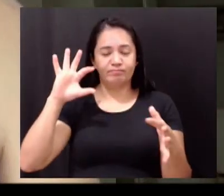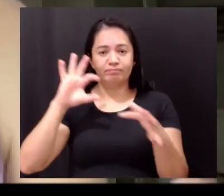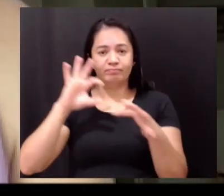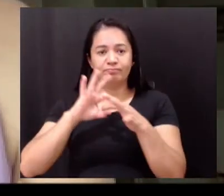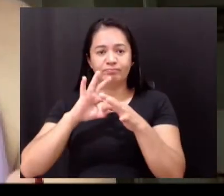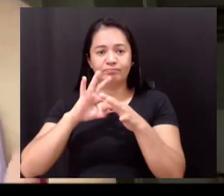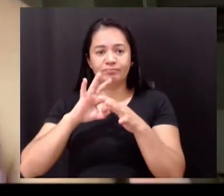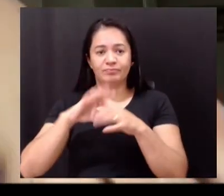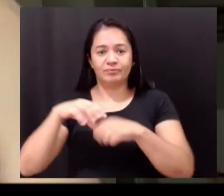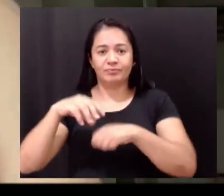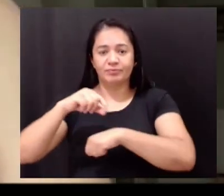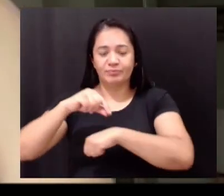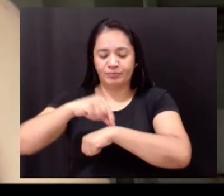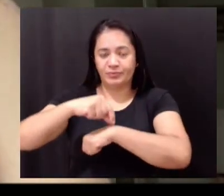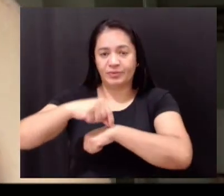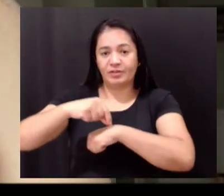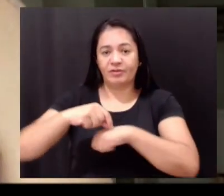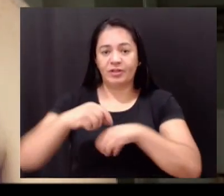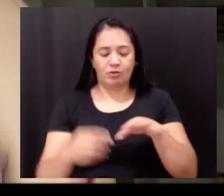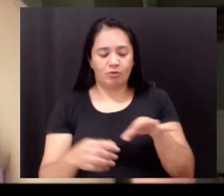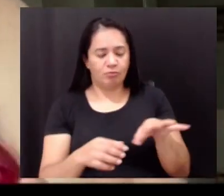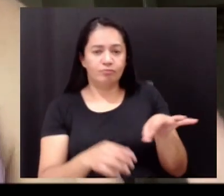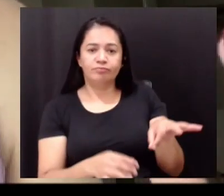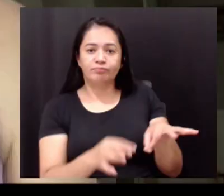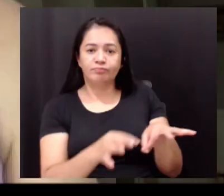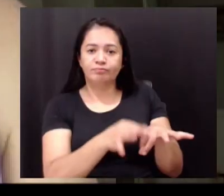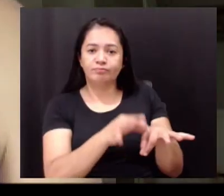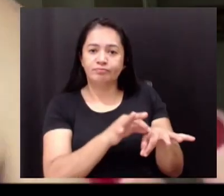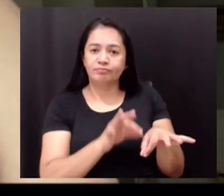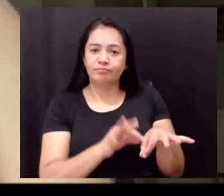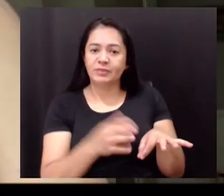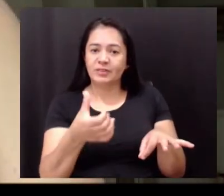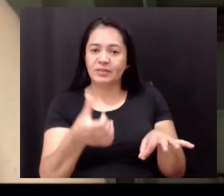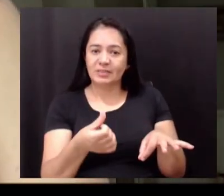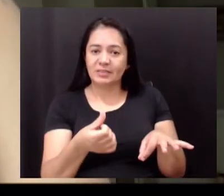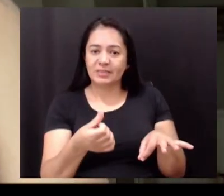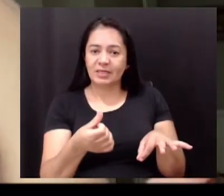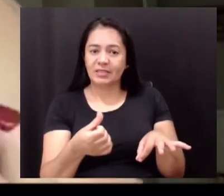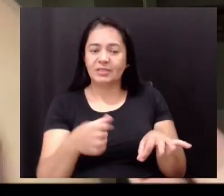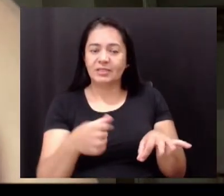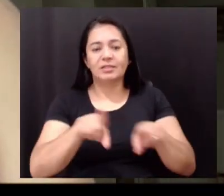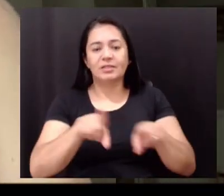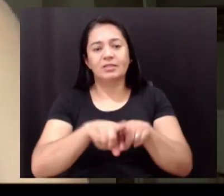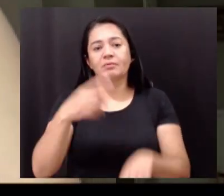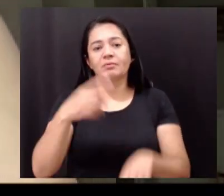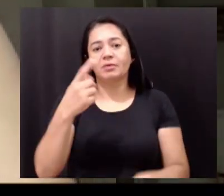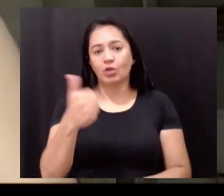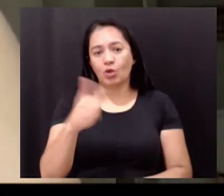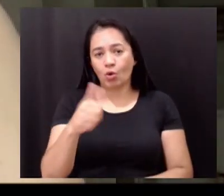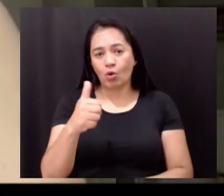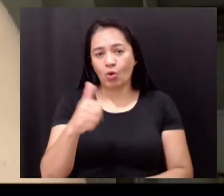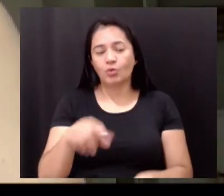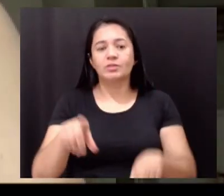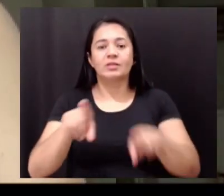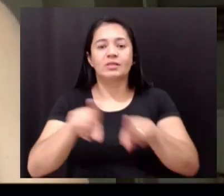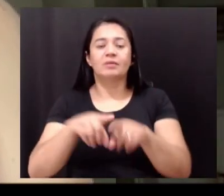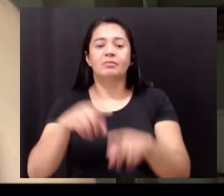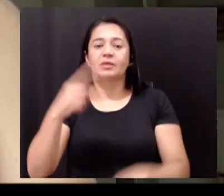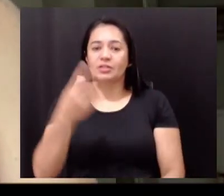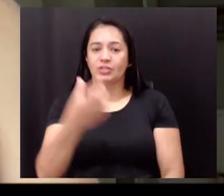genitais, como por exemplo o 6 e o 11, e ainda o 16 e o 18, que são considerados de alto risco